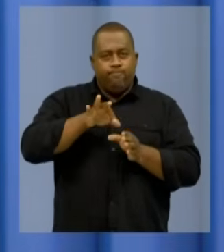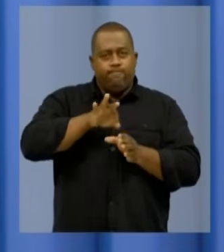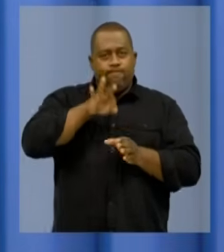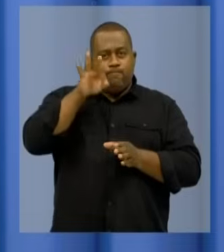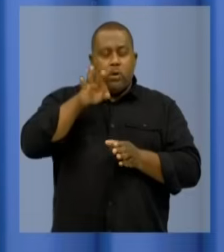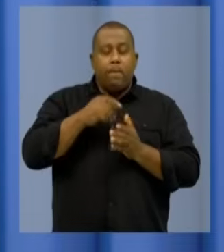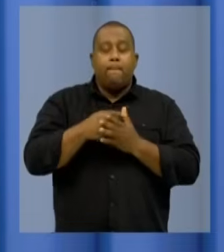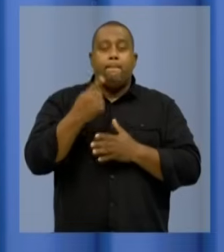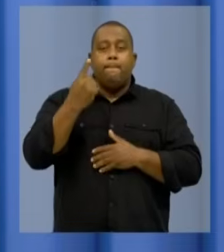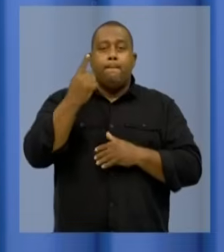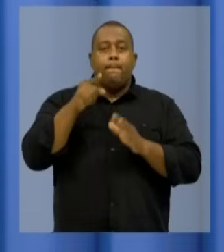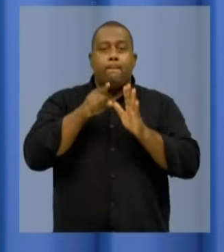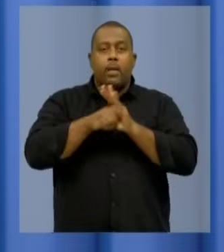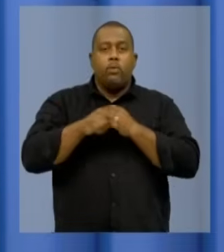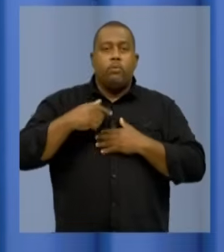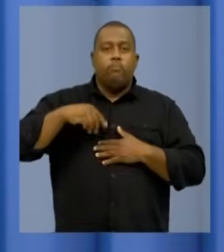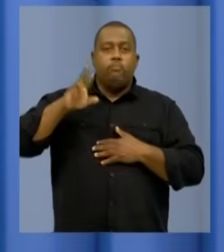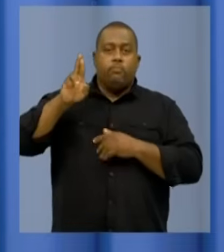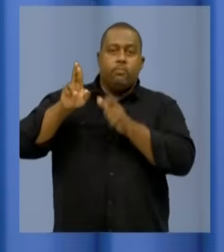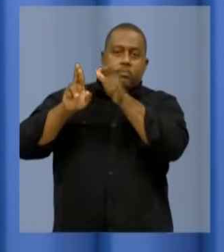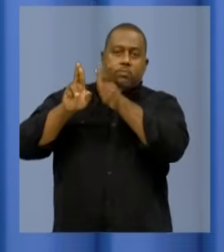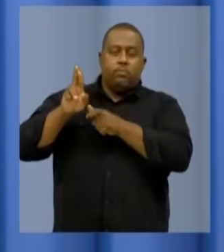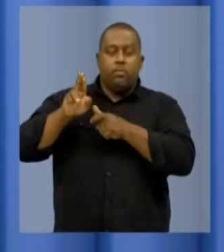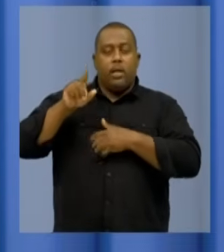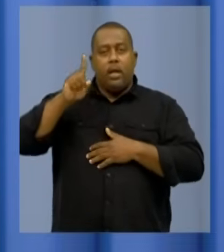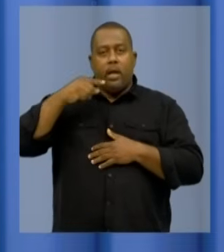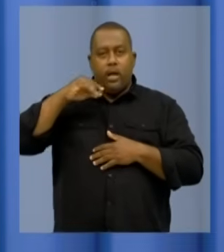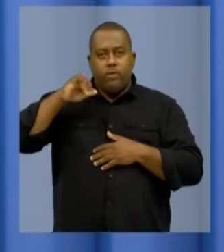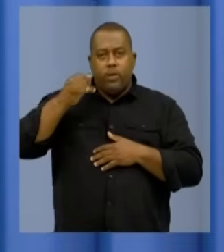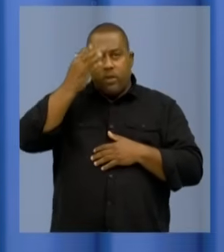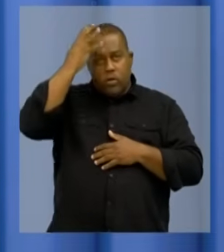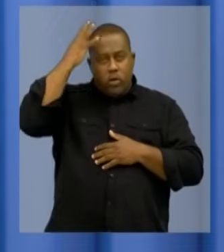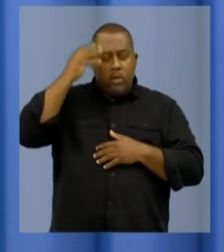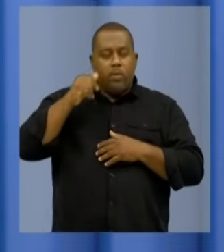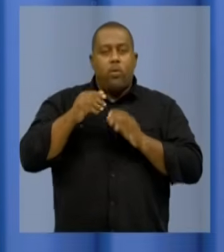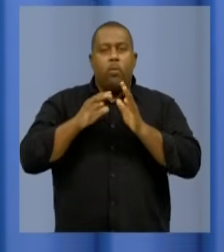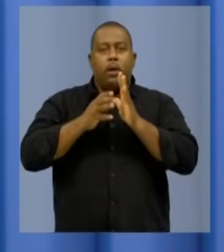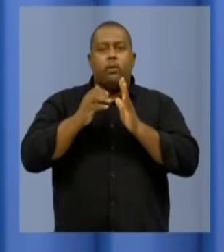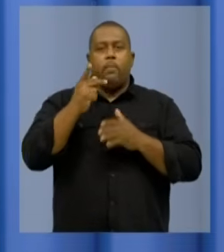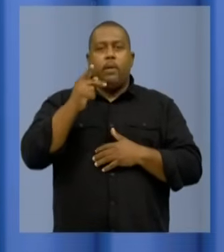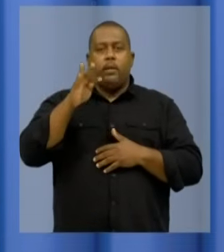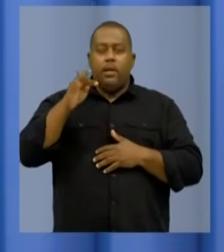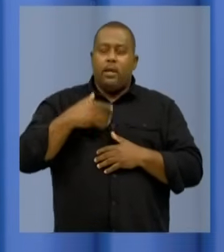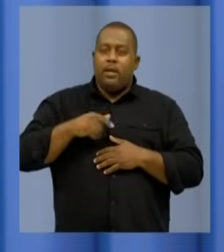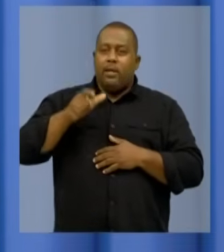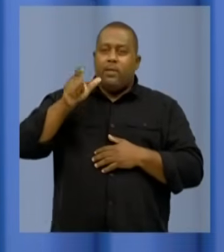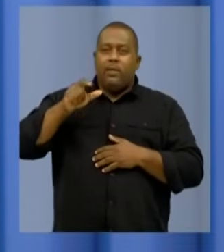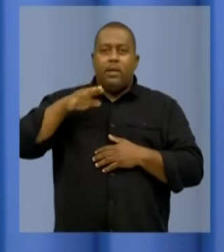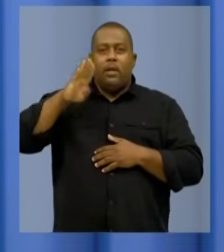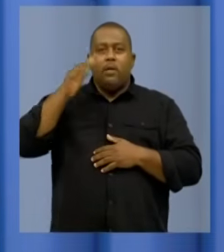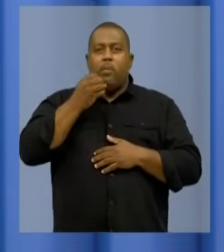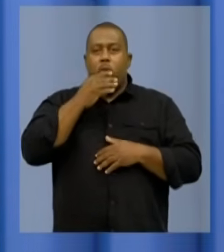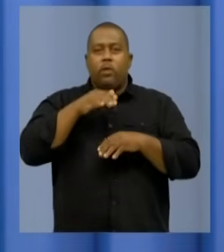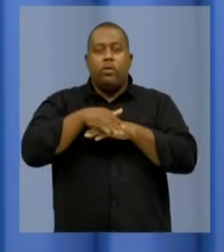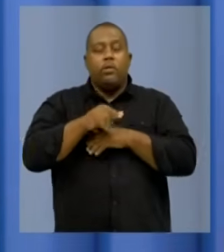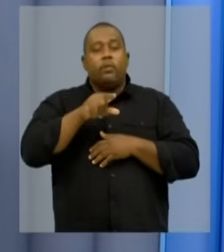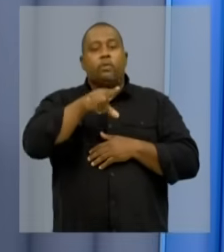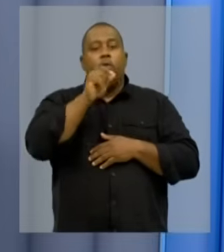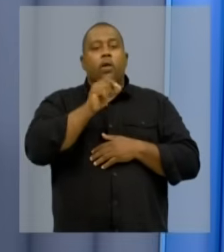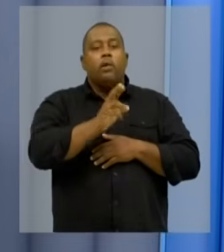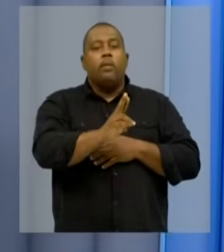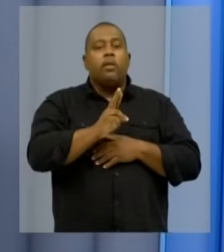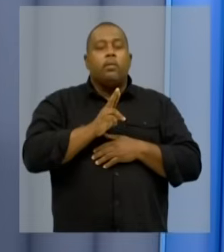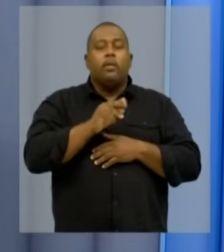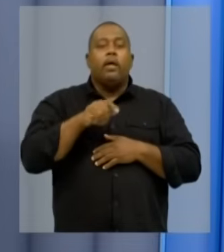primeira pergunta é o candidato Jerônimo, do PT. Candidato, boa noite. Quem o senhor escolhe para responder? Boa